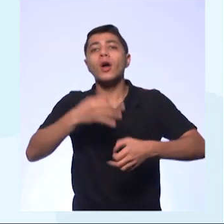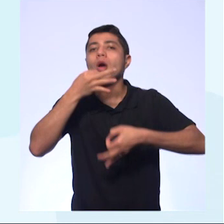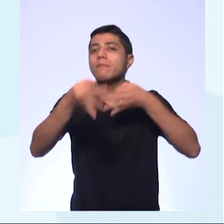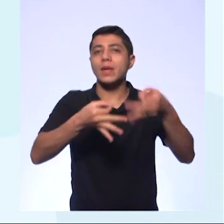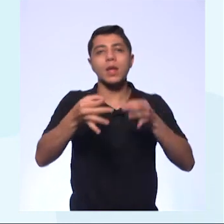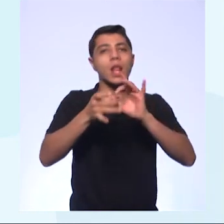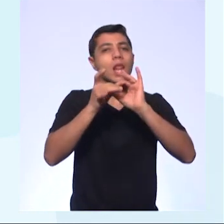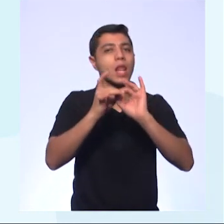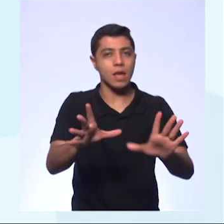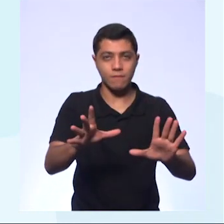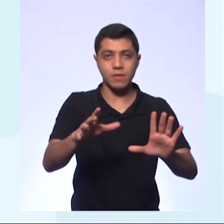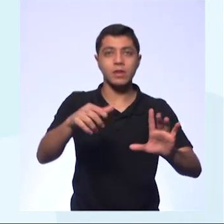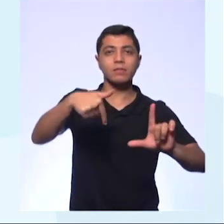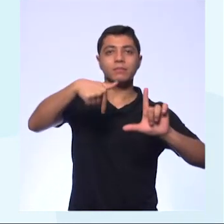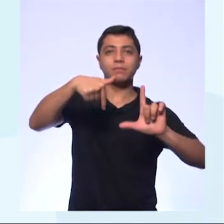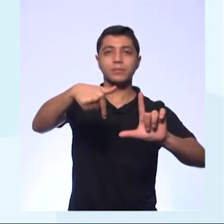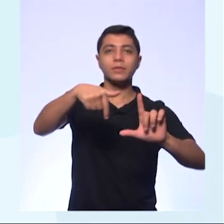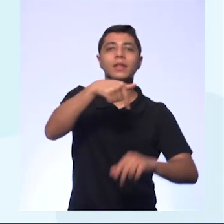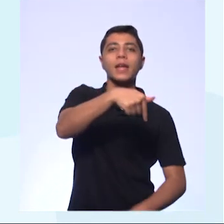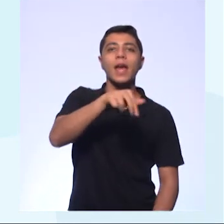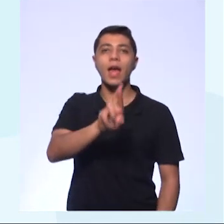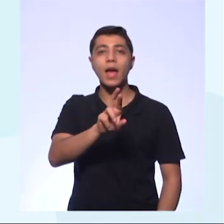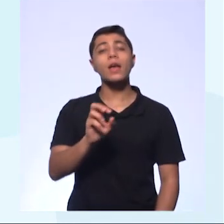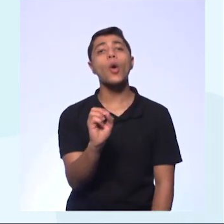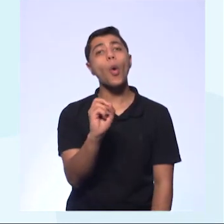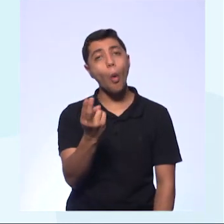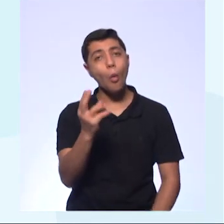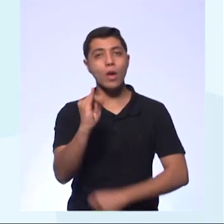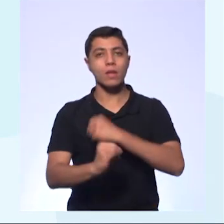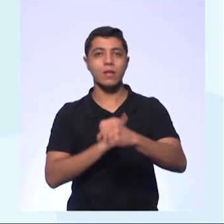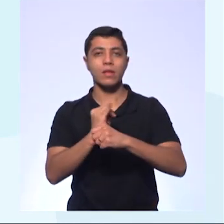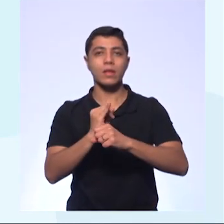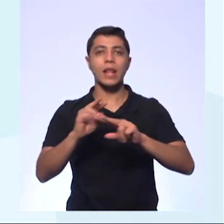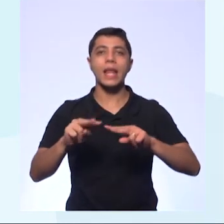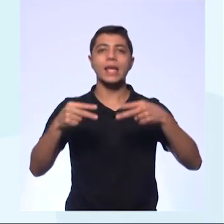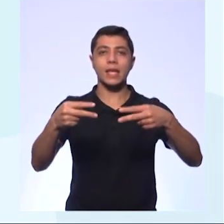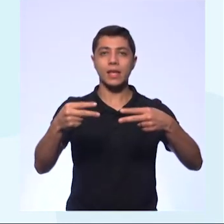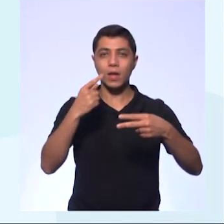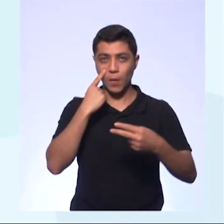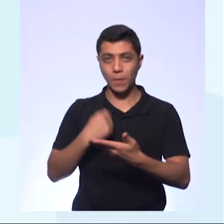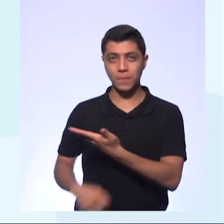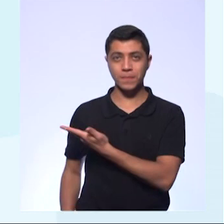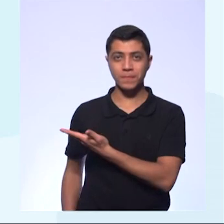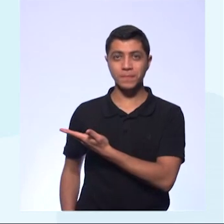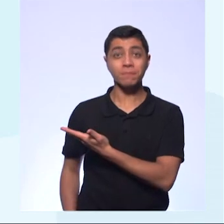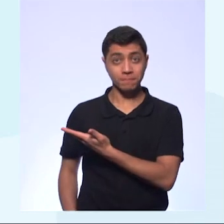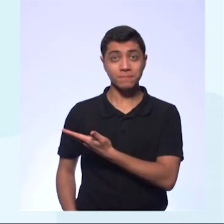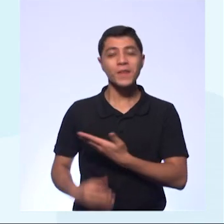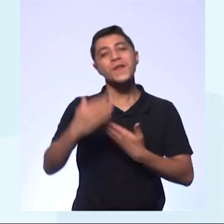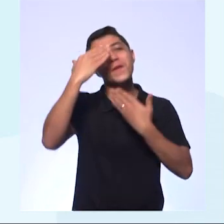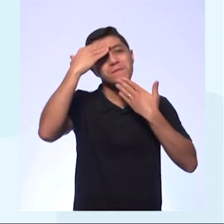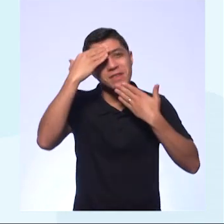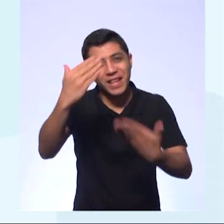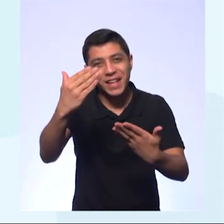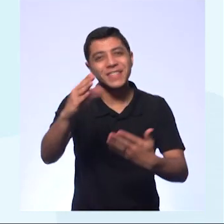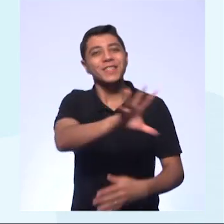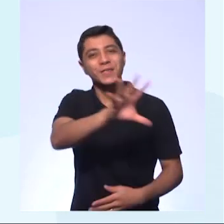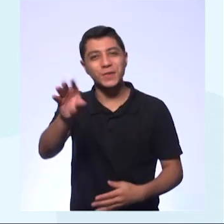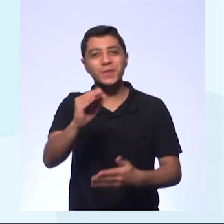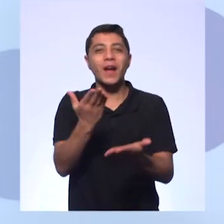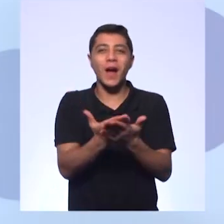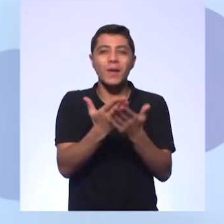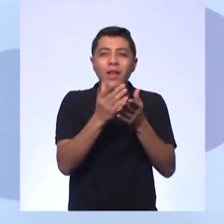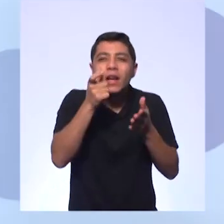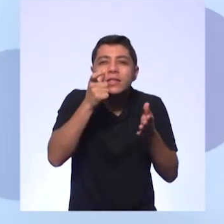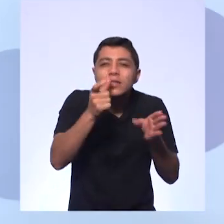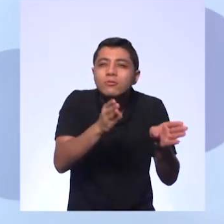acessar a pesquisa pelo QR Code e também pelo link que aparece na tela. Muito obrigada a vocês todos que acompanharam a nossa aula